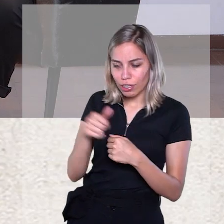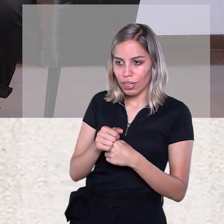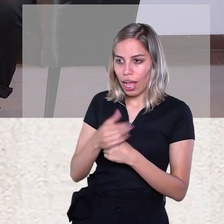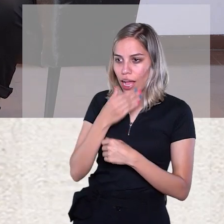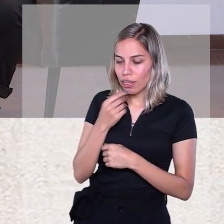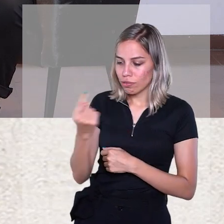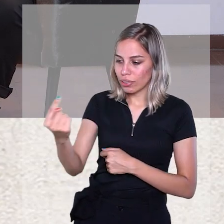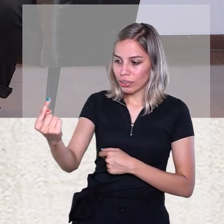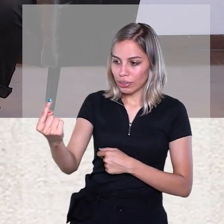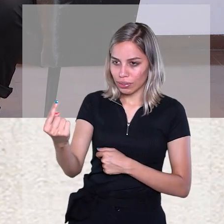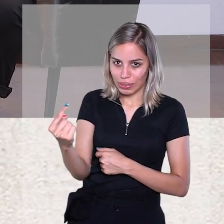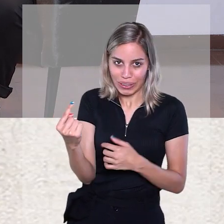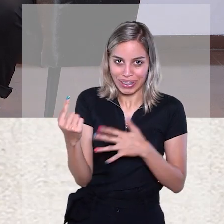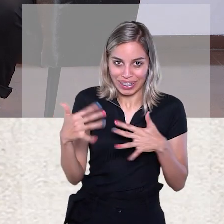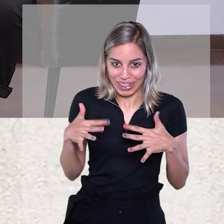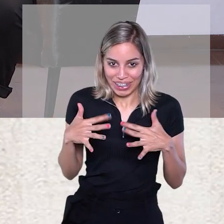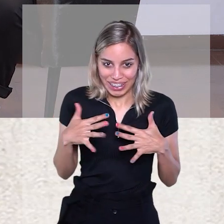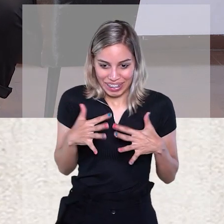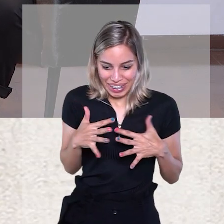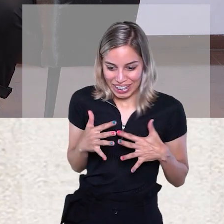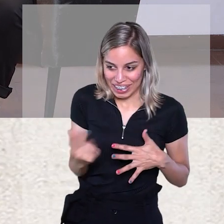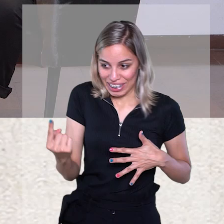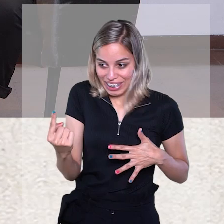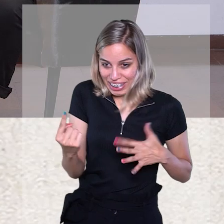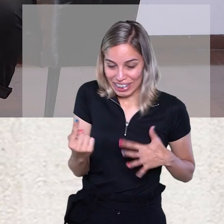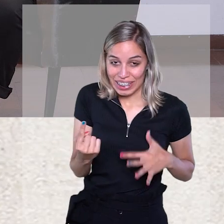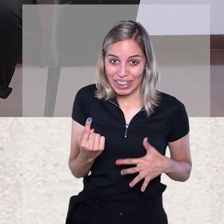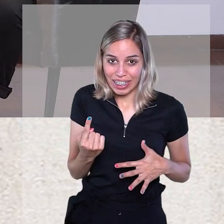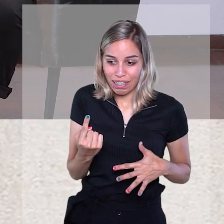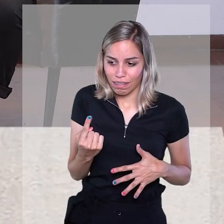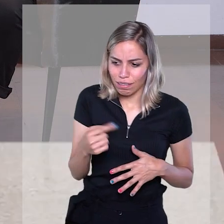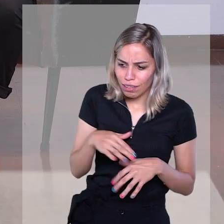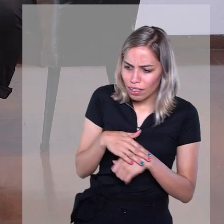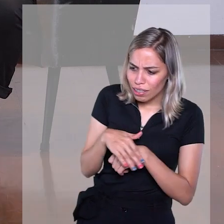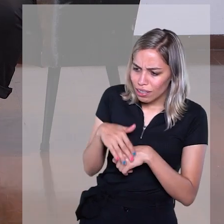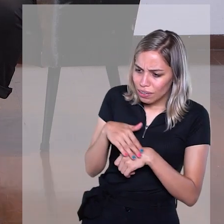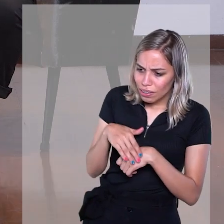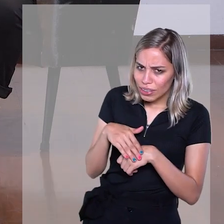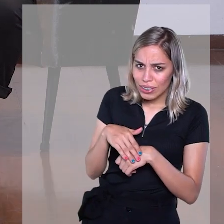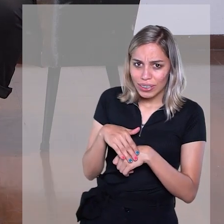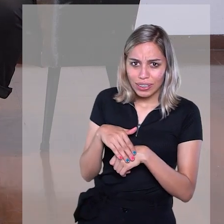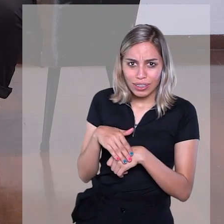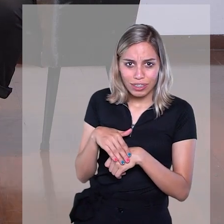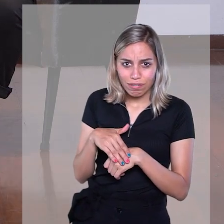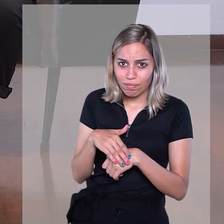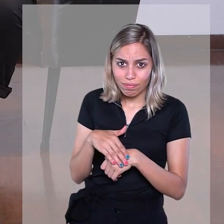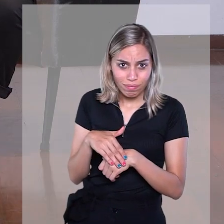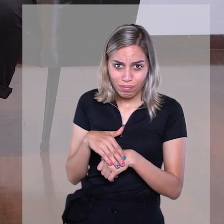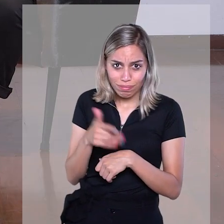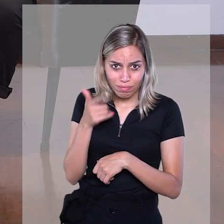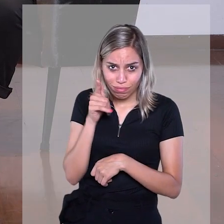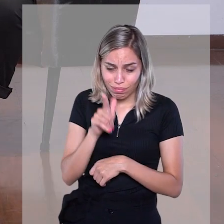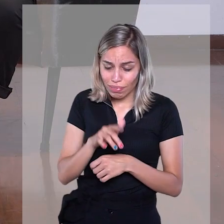comigo, ele compra livros. Então, estamos falando pela primeira vez disso. Praticamente todas as etapas